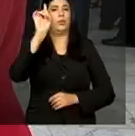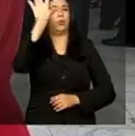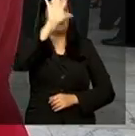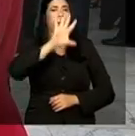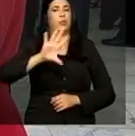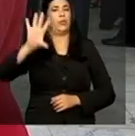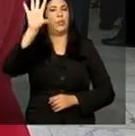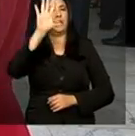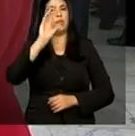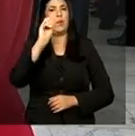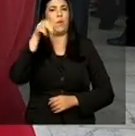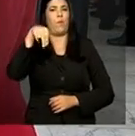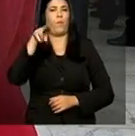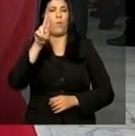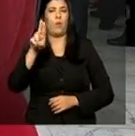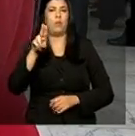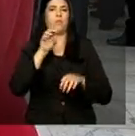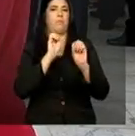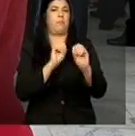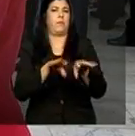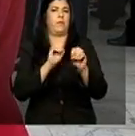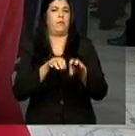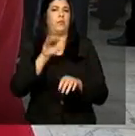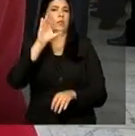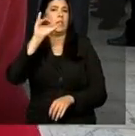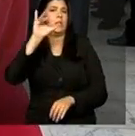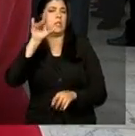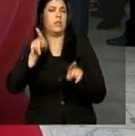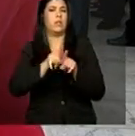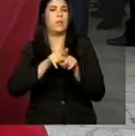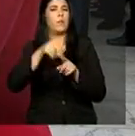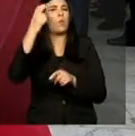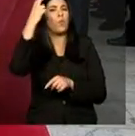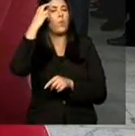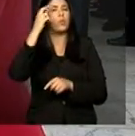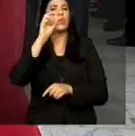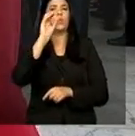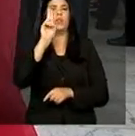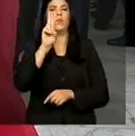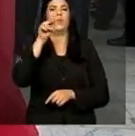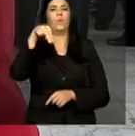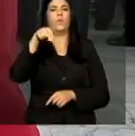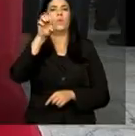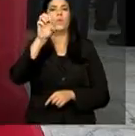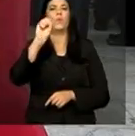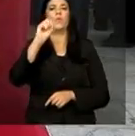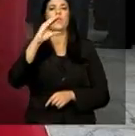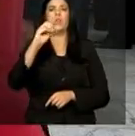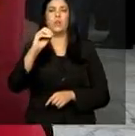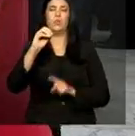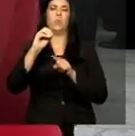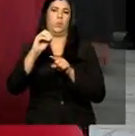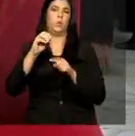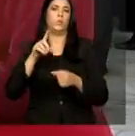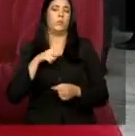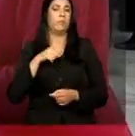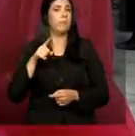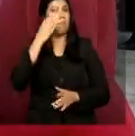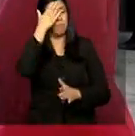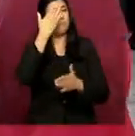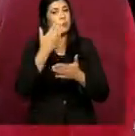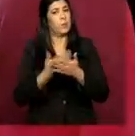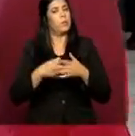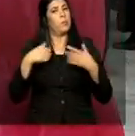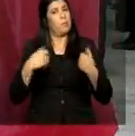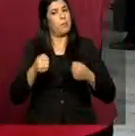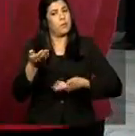da Organização das Nações Unidas para a Educação, a Ciência e a Cultura, a Unesco. Acredito que há muito o que